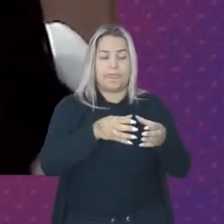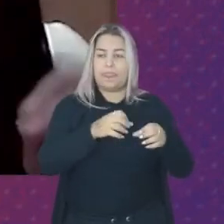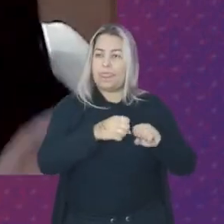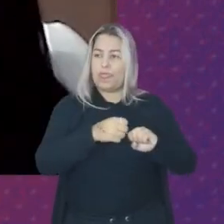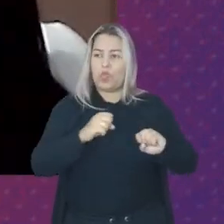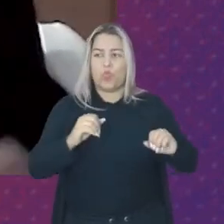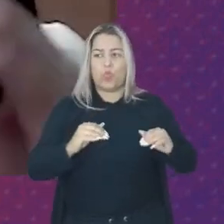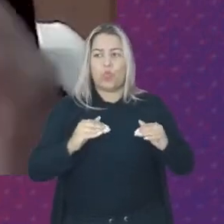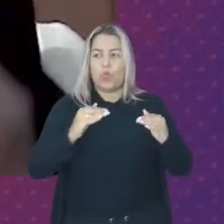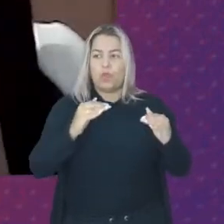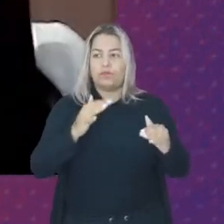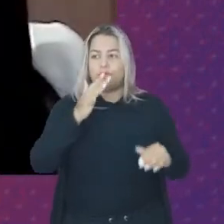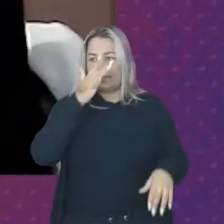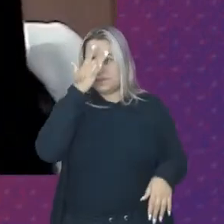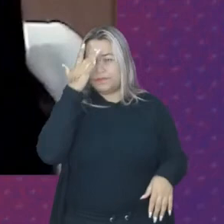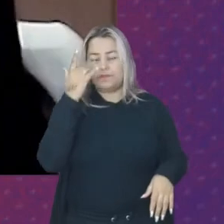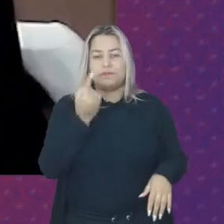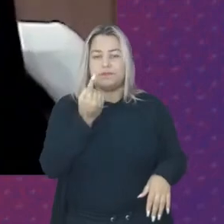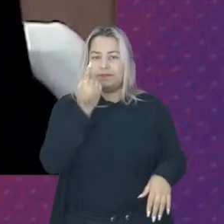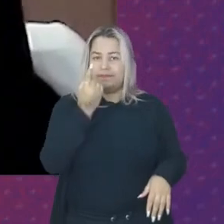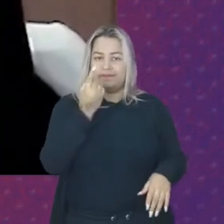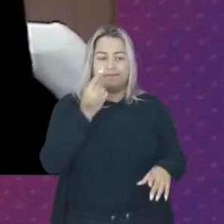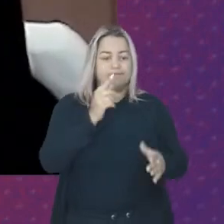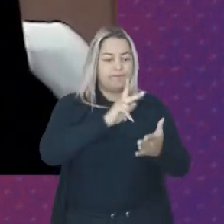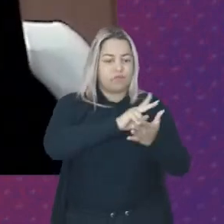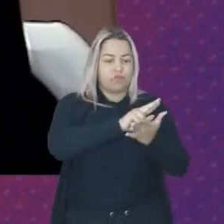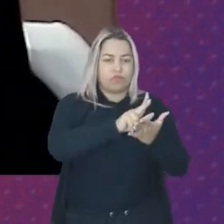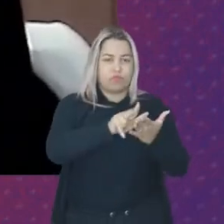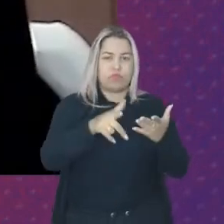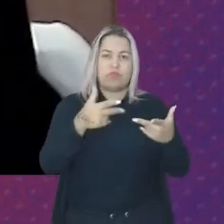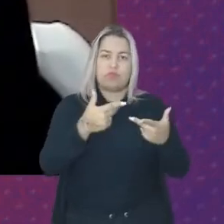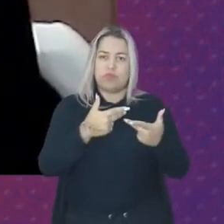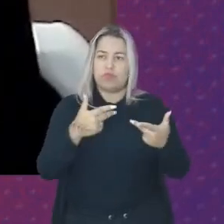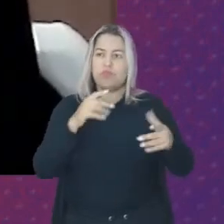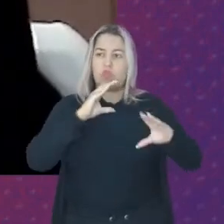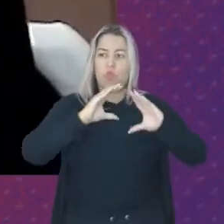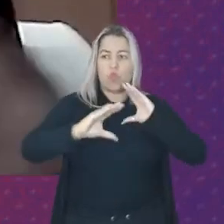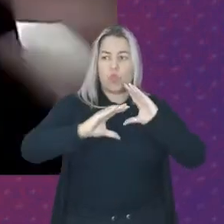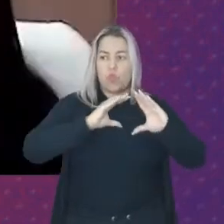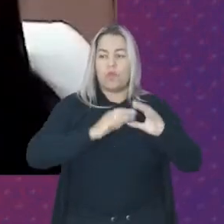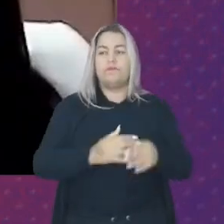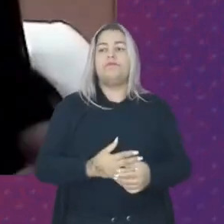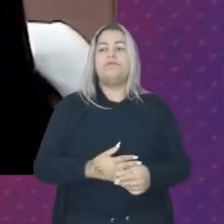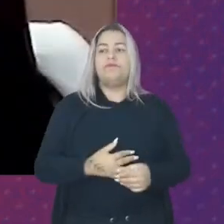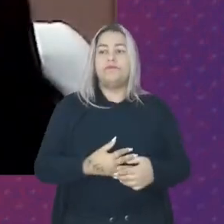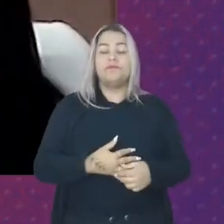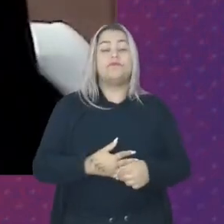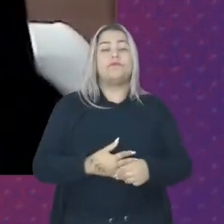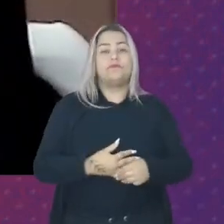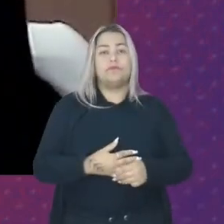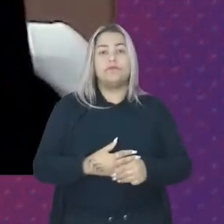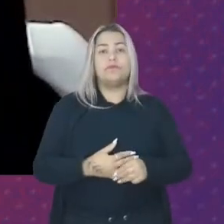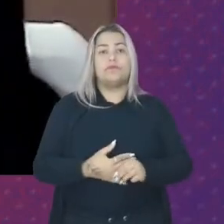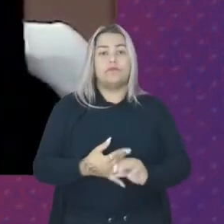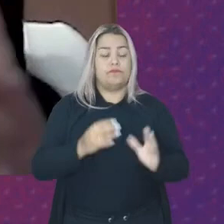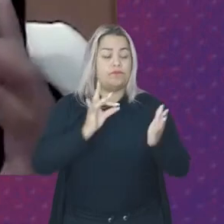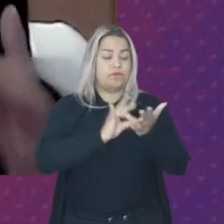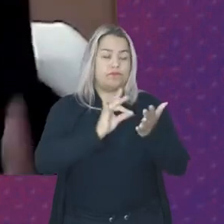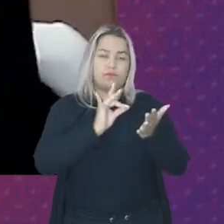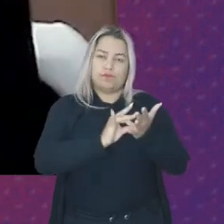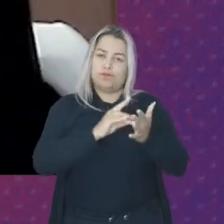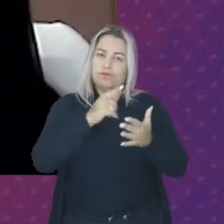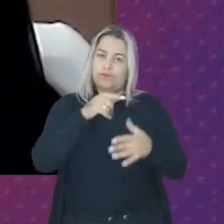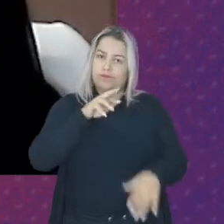apenas uma pessoa para fazer diversos aspectos relacionados à comunicação, a realidade da maioria das